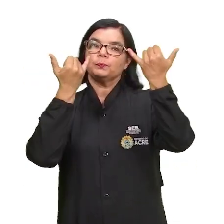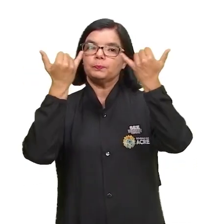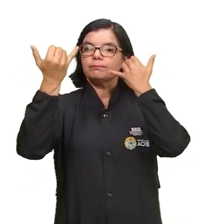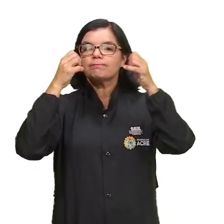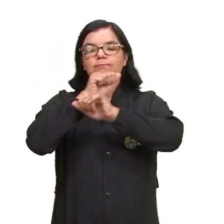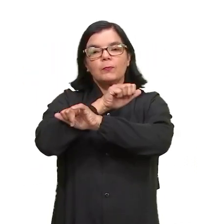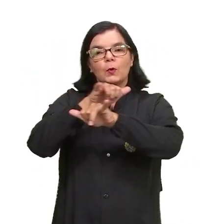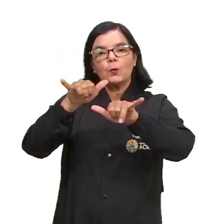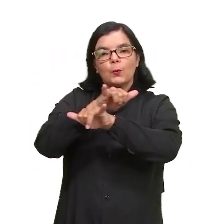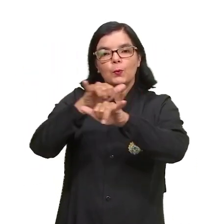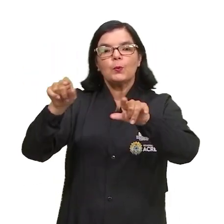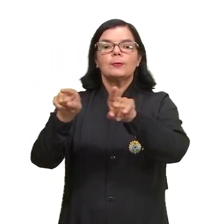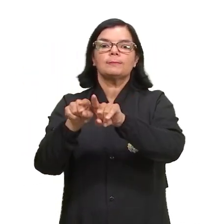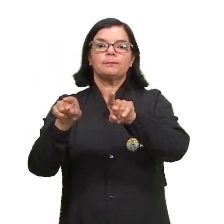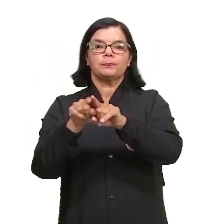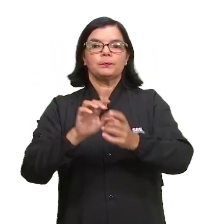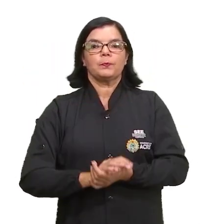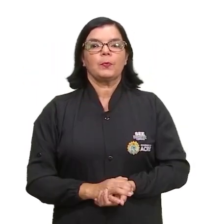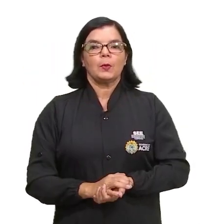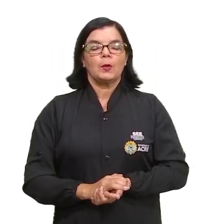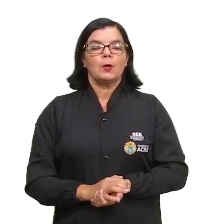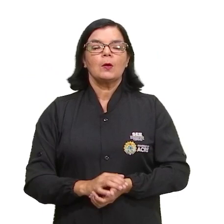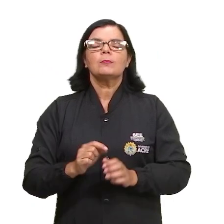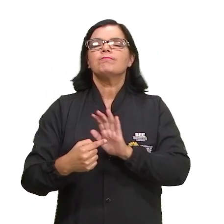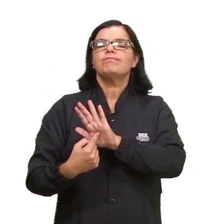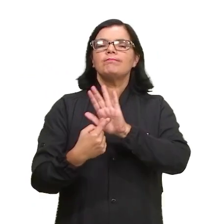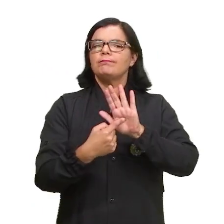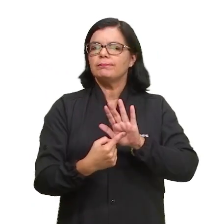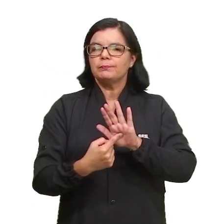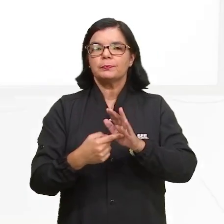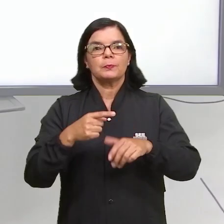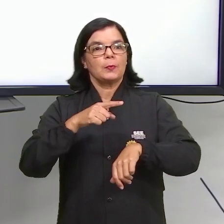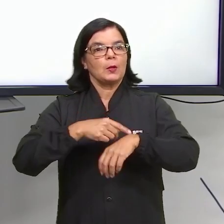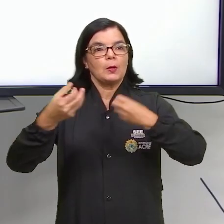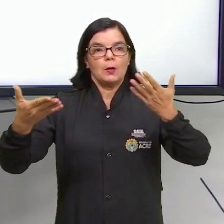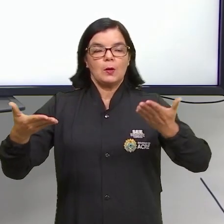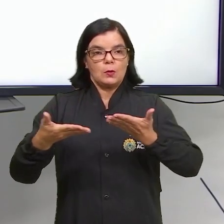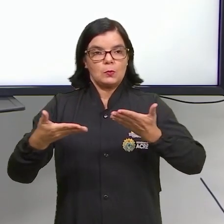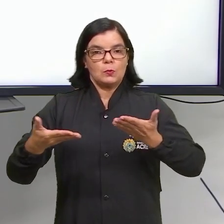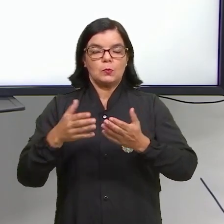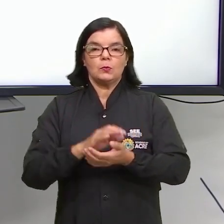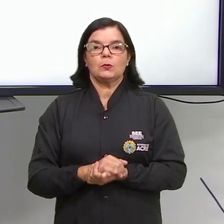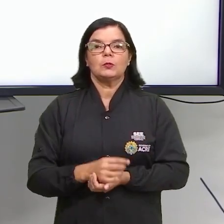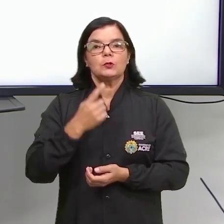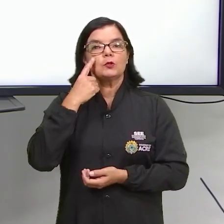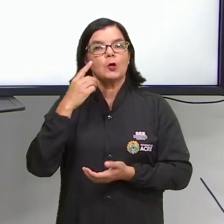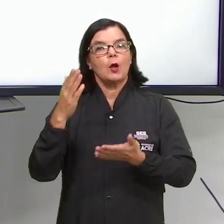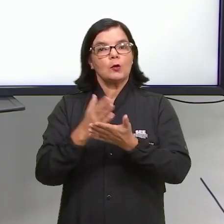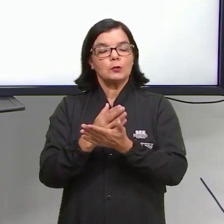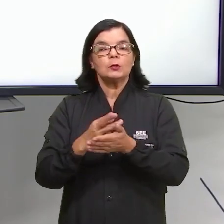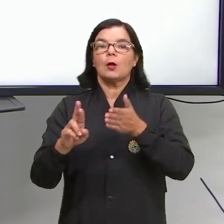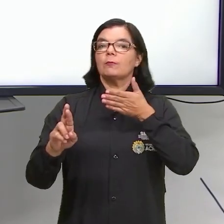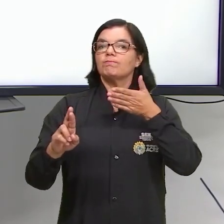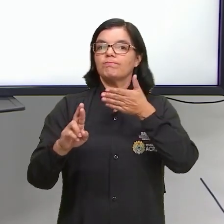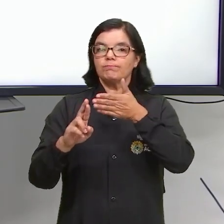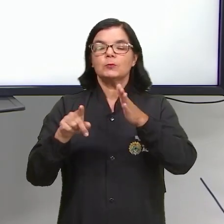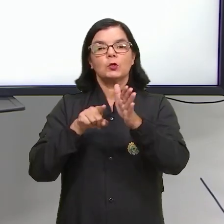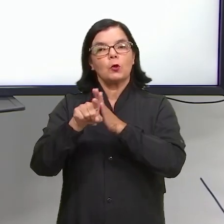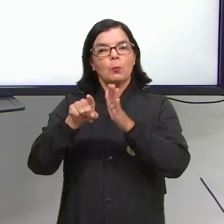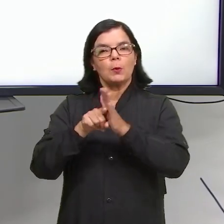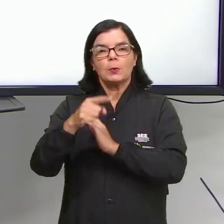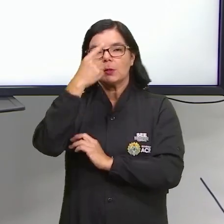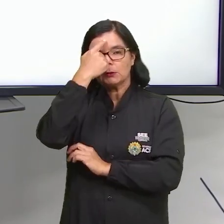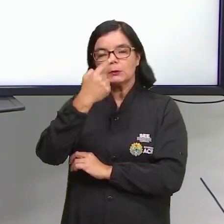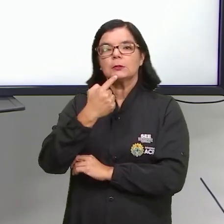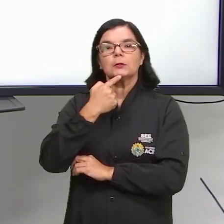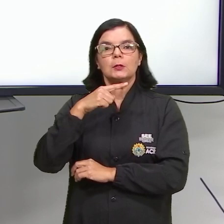Imprensa e Propaganda, DIP, evidenciam? Nesse momento aqui, apesar de que a questão está se referindo à imagem, é